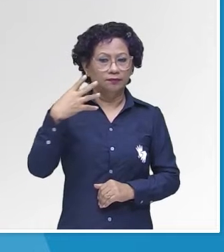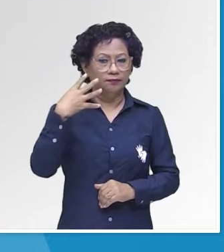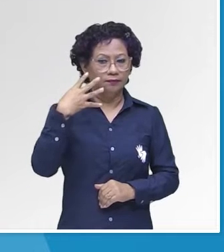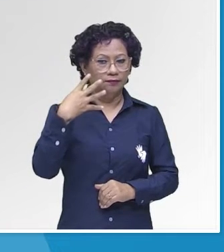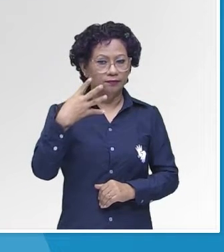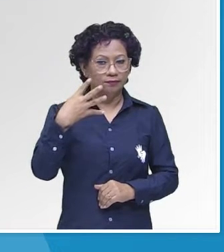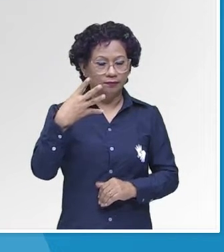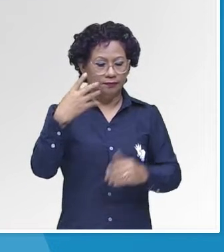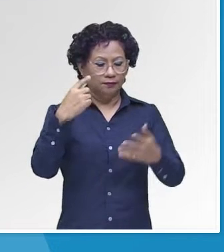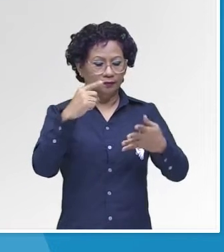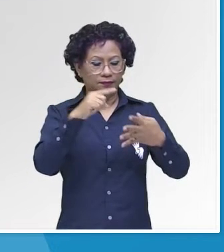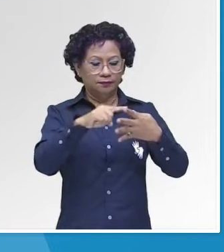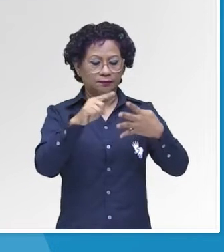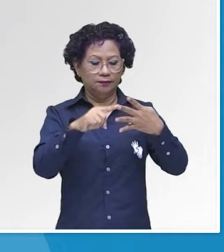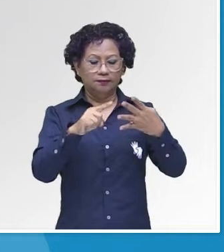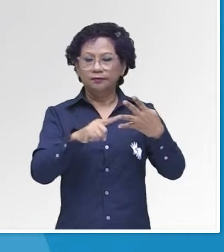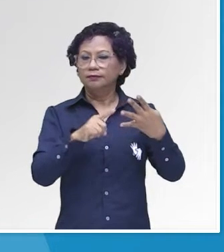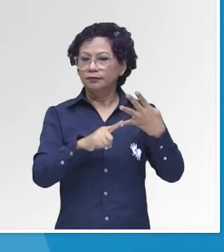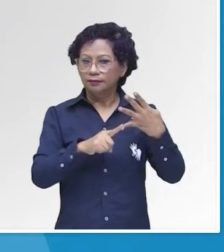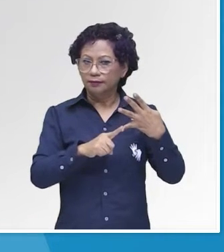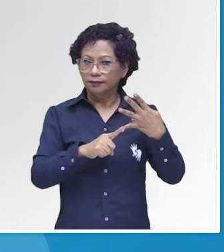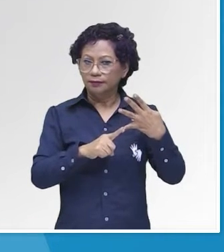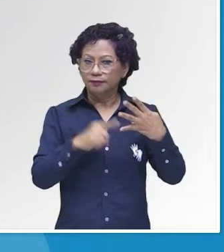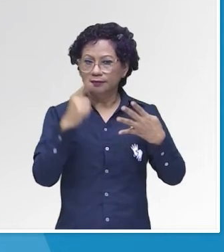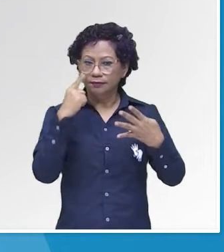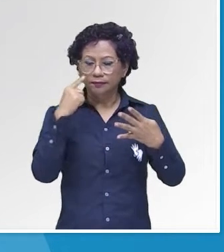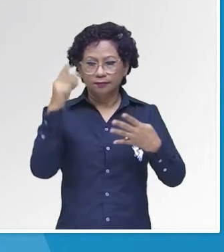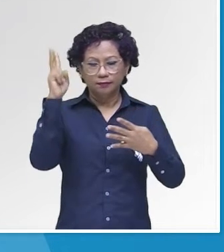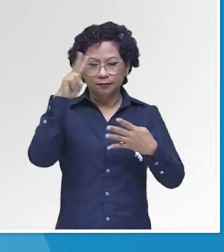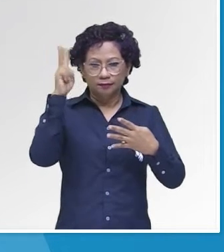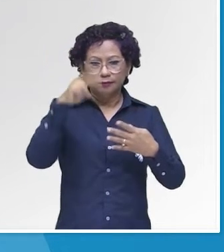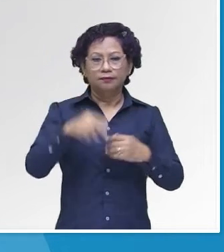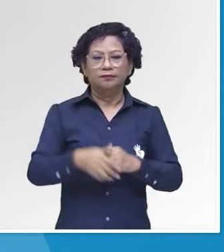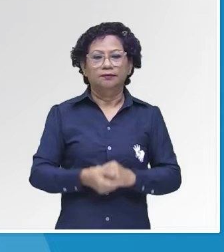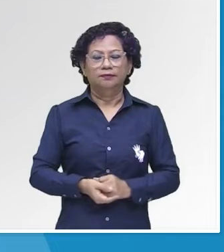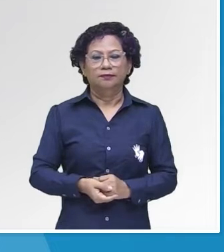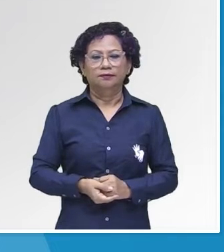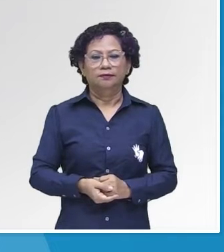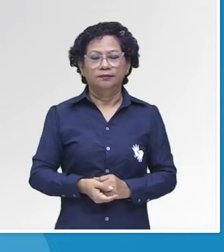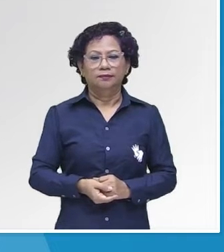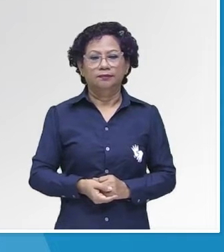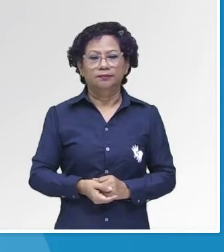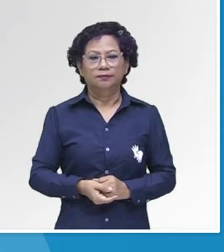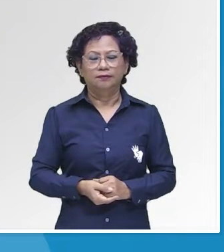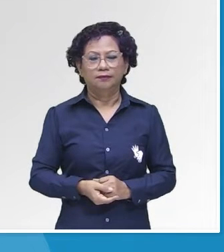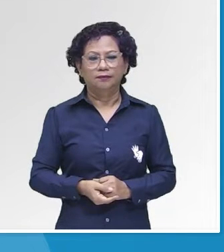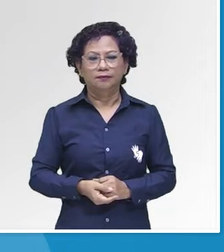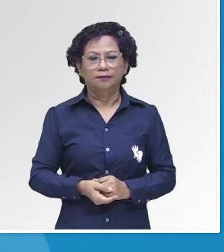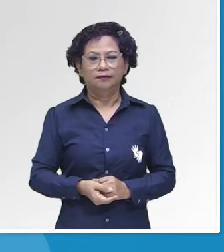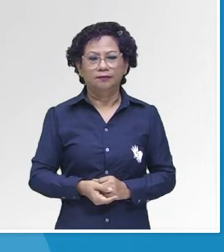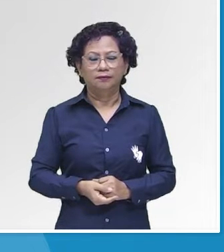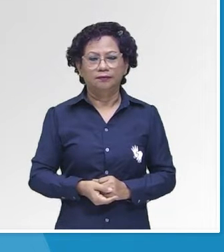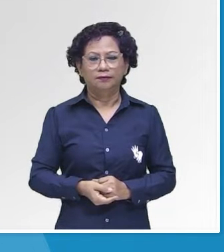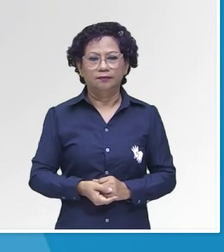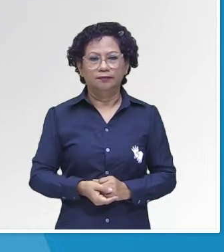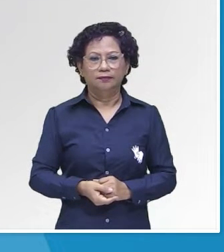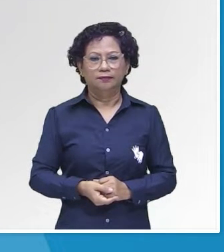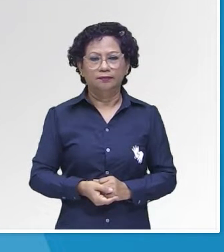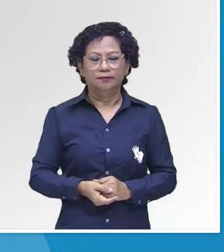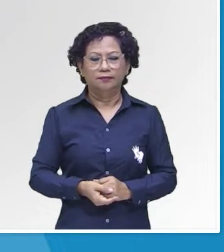a média. Lembrando, então, que no numerador, nós vamos ter o